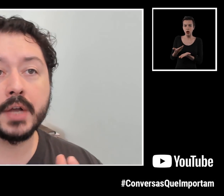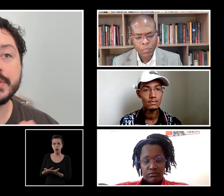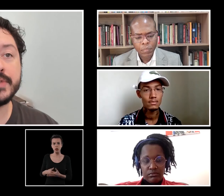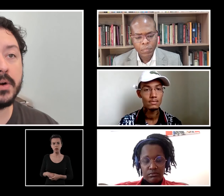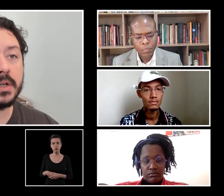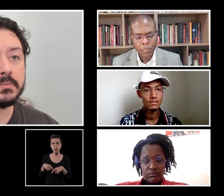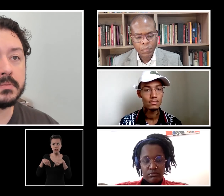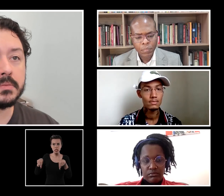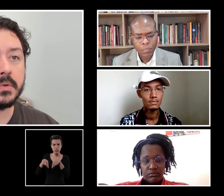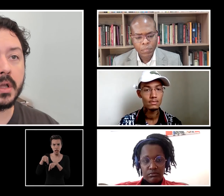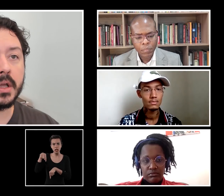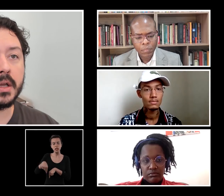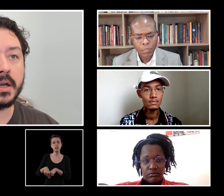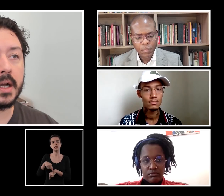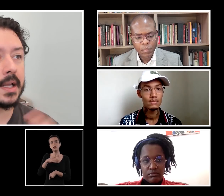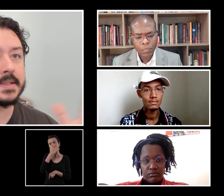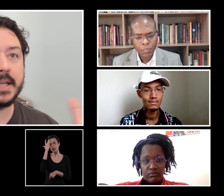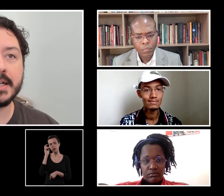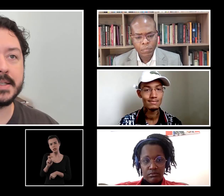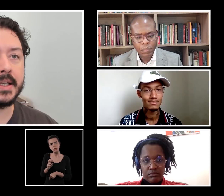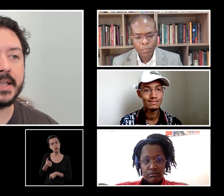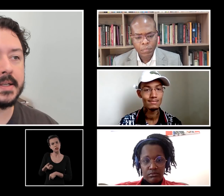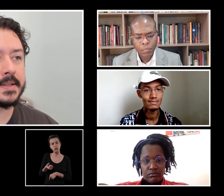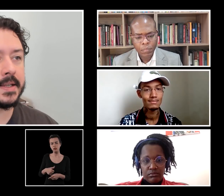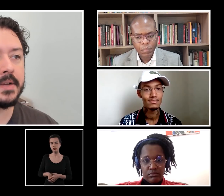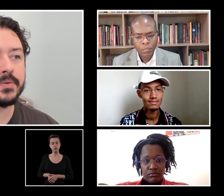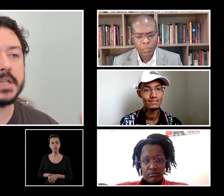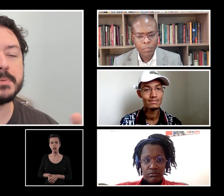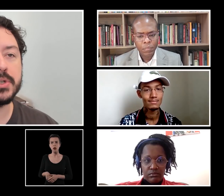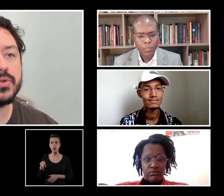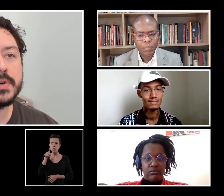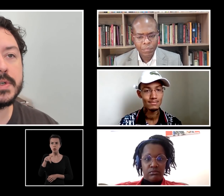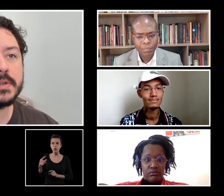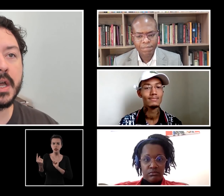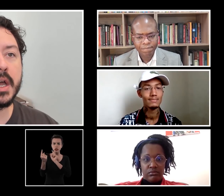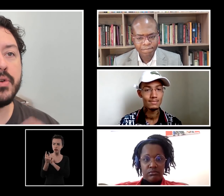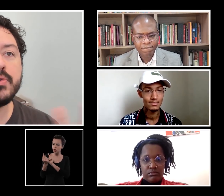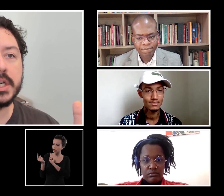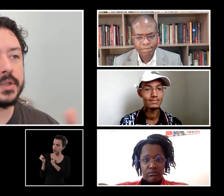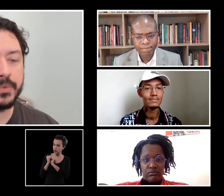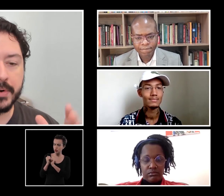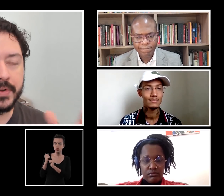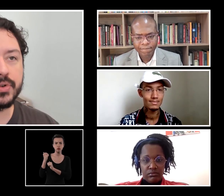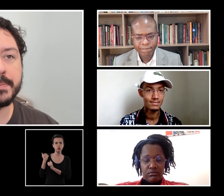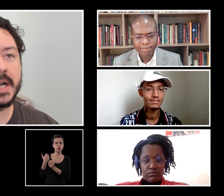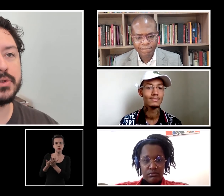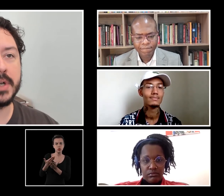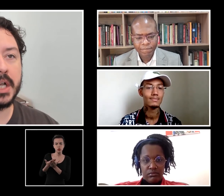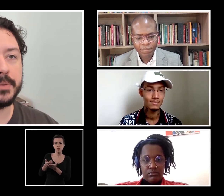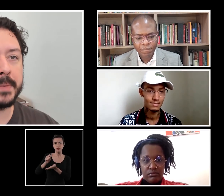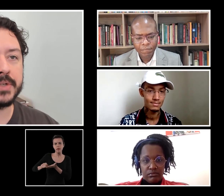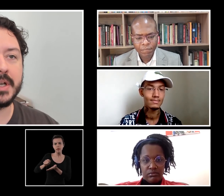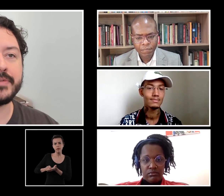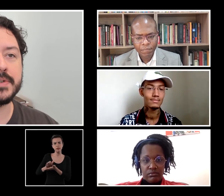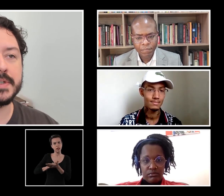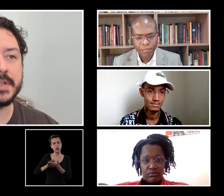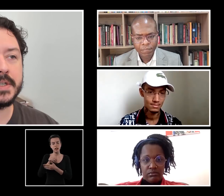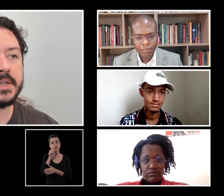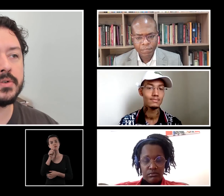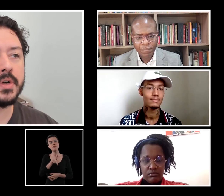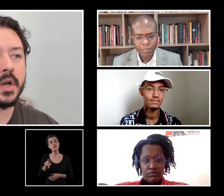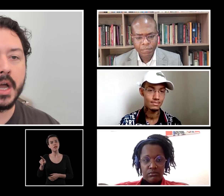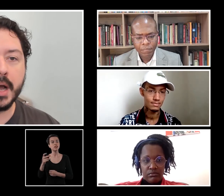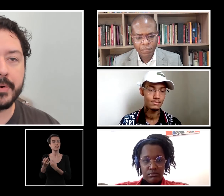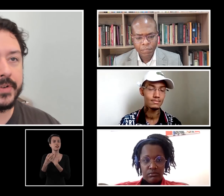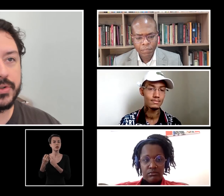fez isso? Ele falou, ah, eu tive aula. As salas aqui têm cinco, seis pessoas. Nunca tive um professor que parasse do meu lado para me ajudar a fazer o